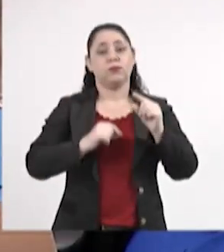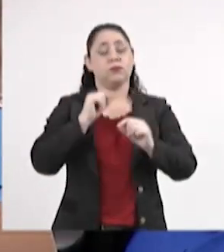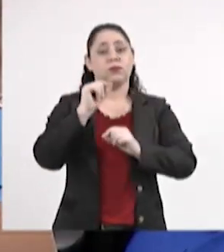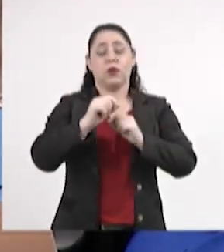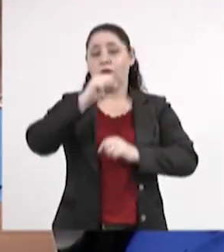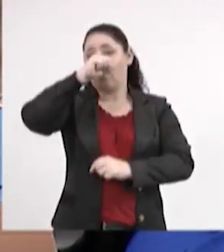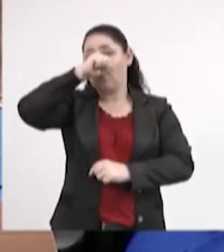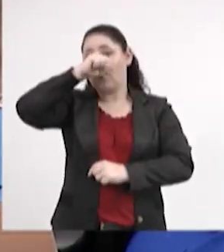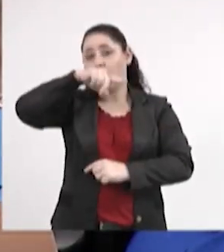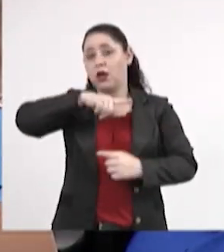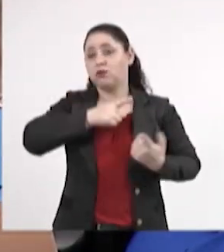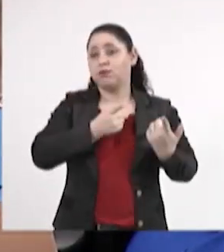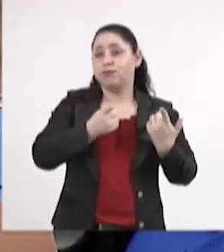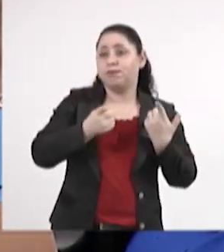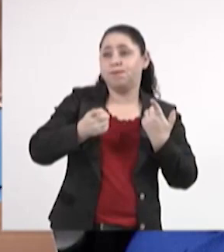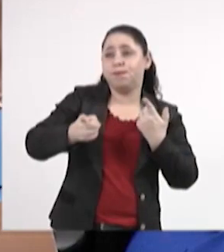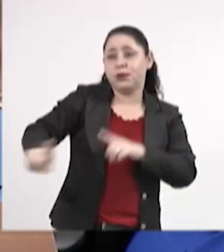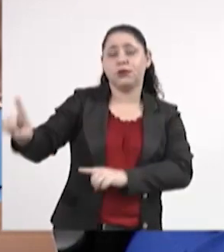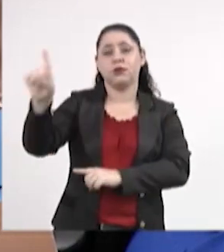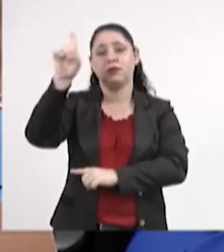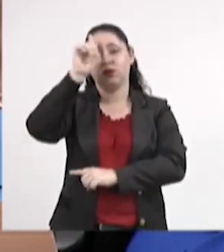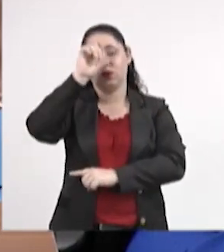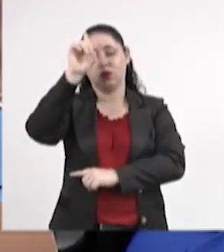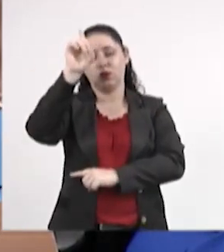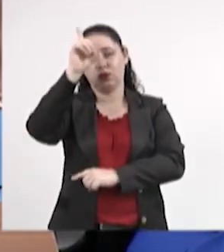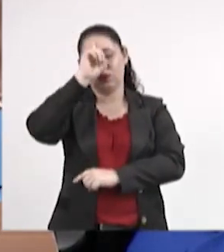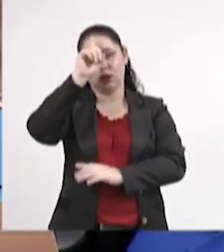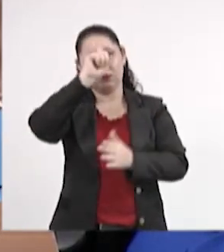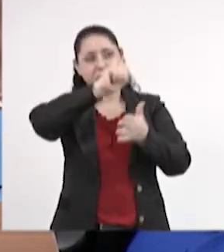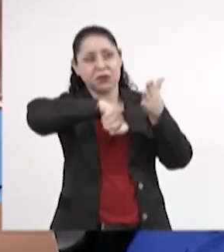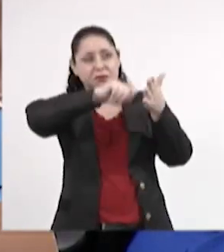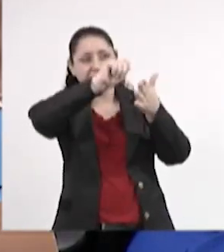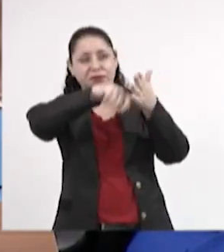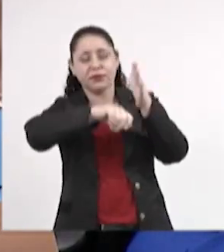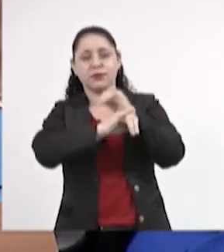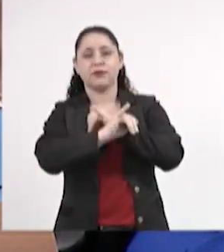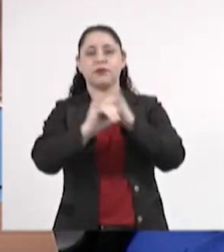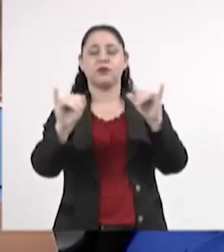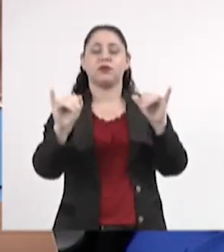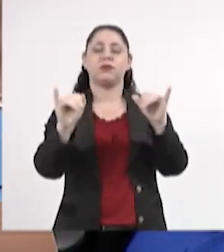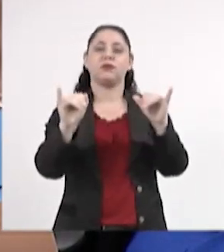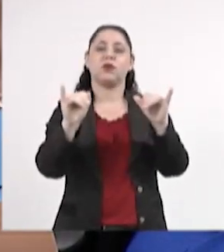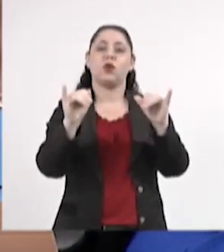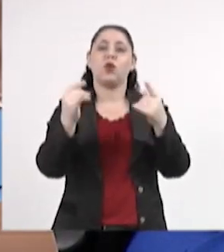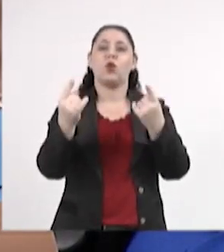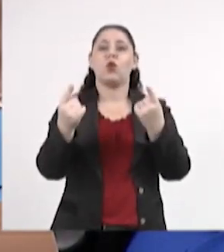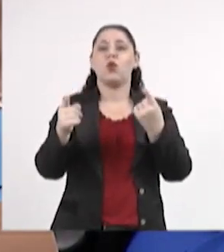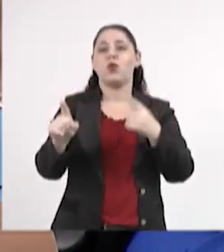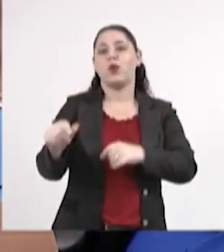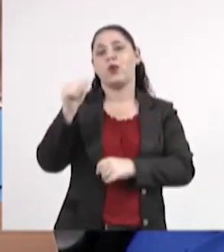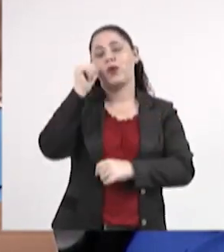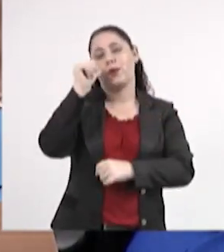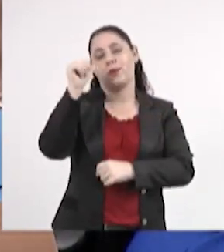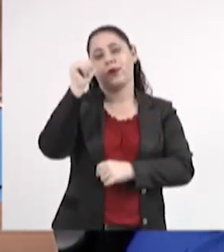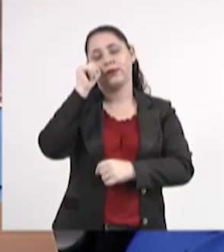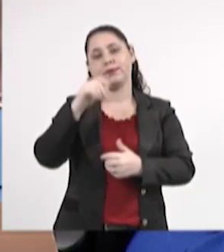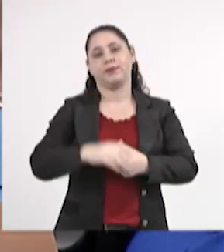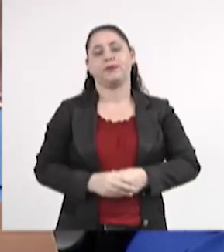é a violência cotidiana que se registra contra as